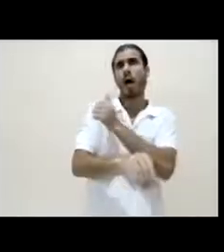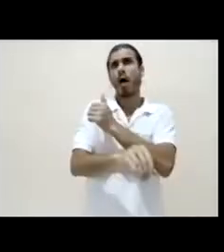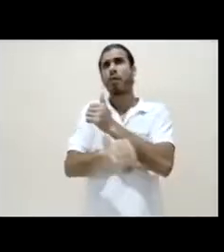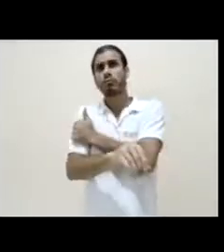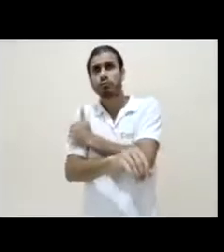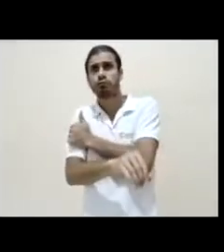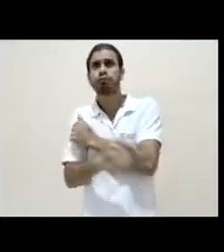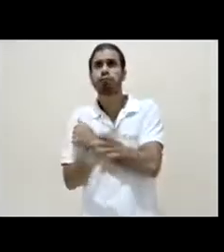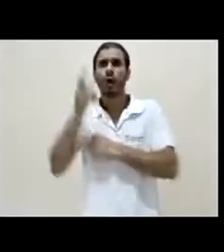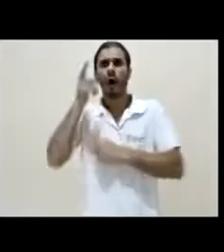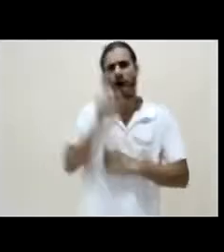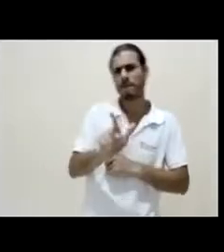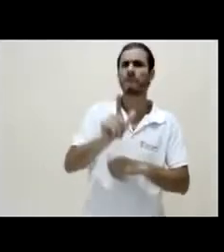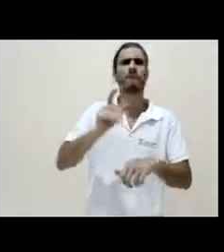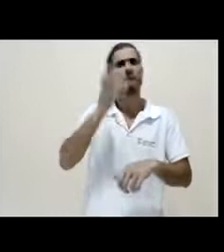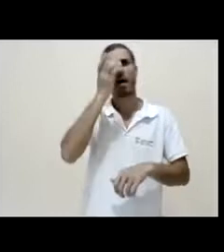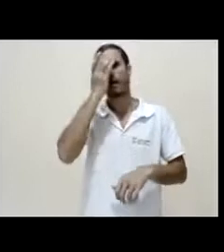da robótica educacional.